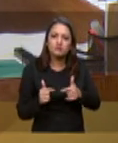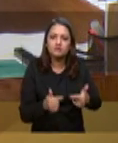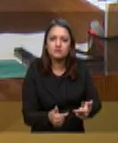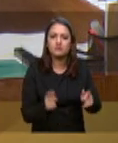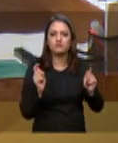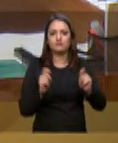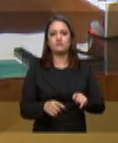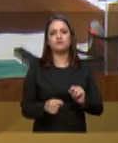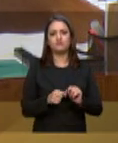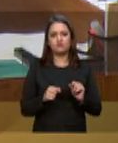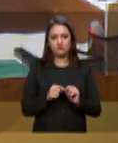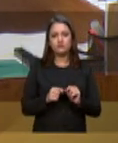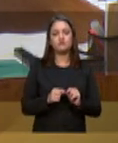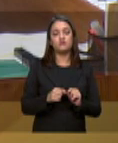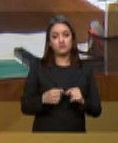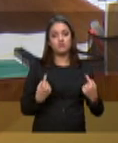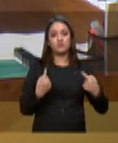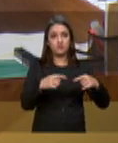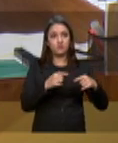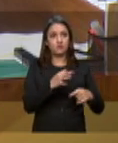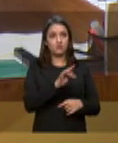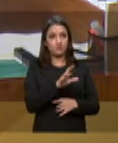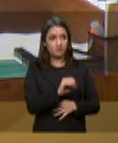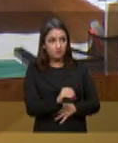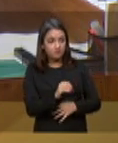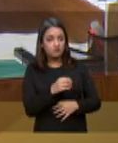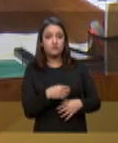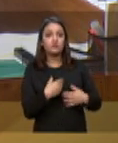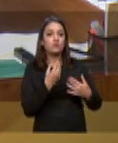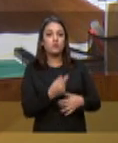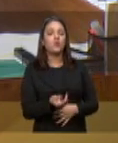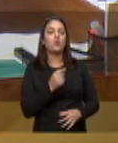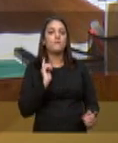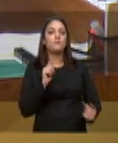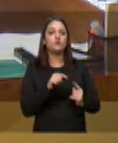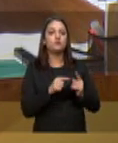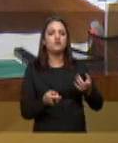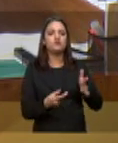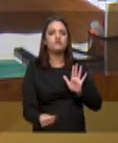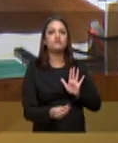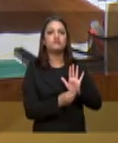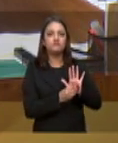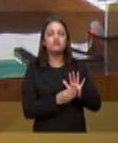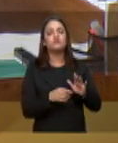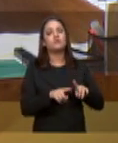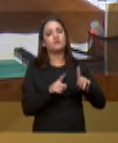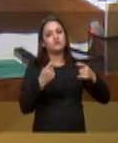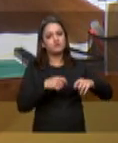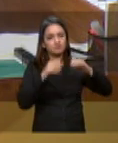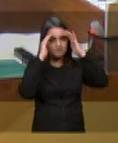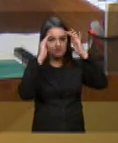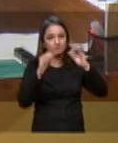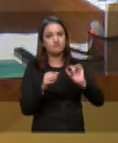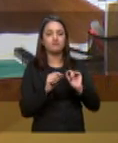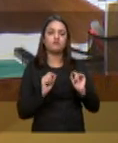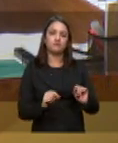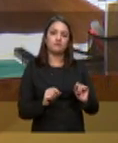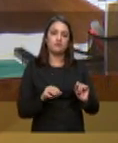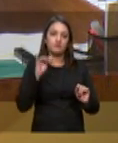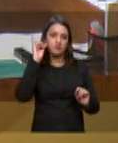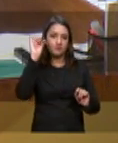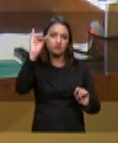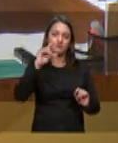lhe propicia para questionar perante o fisco a exatidão do lançamento provisório ao qual se devesse submeter para fugir ao estigma e